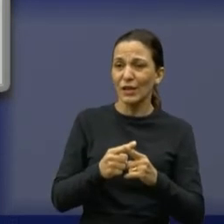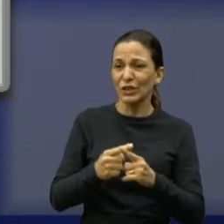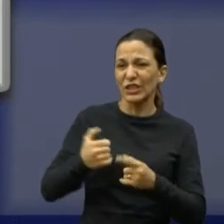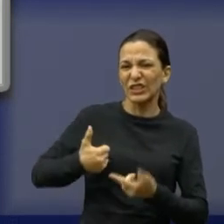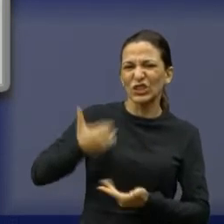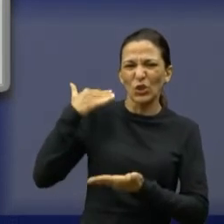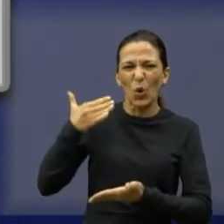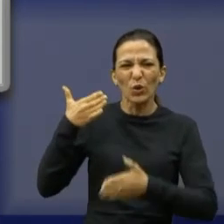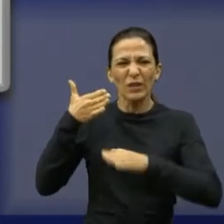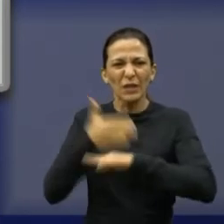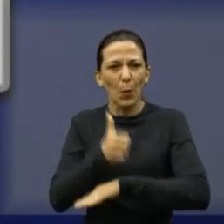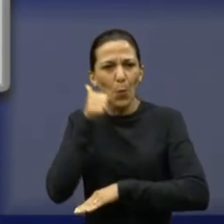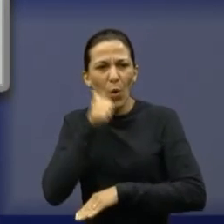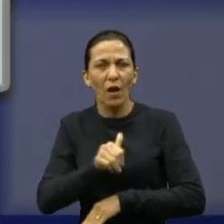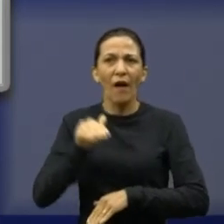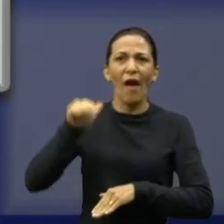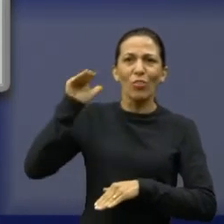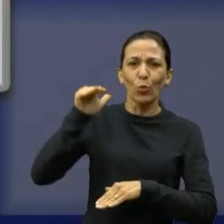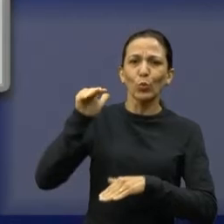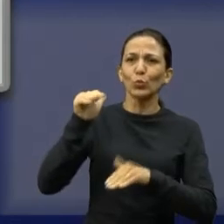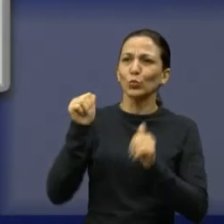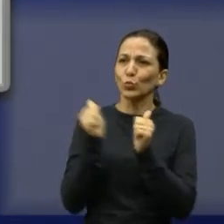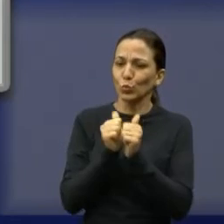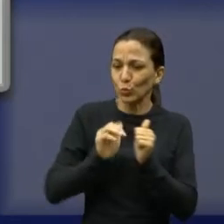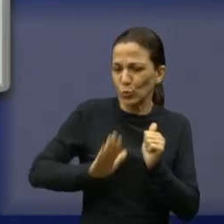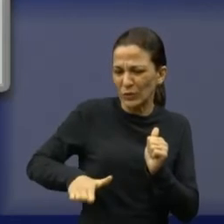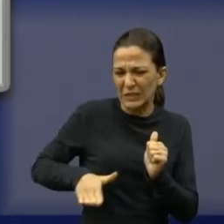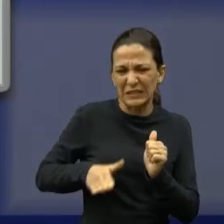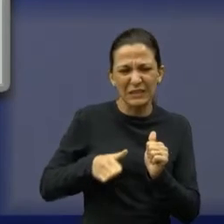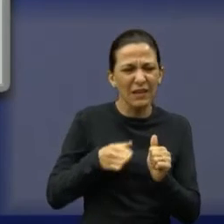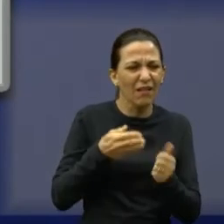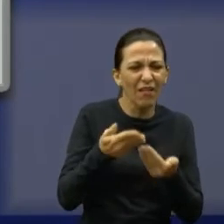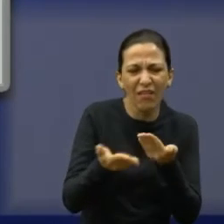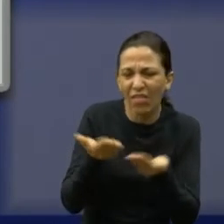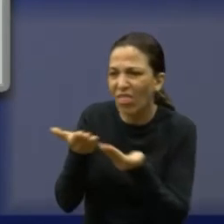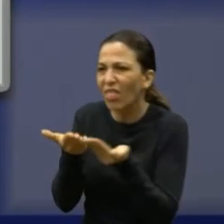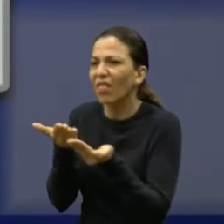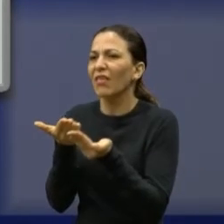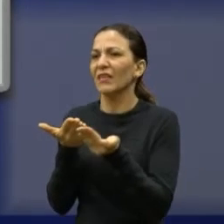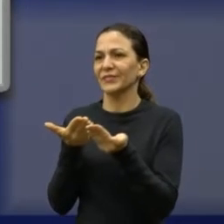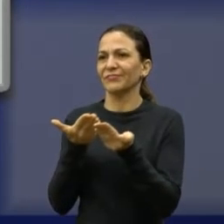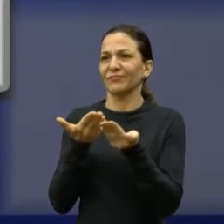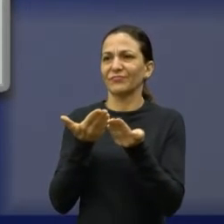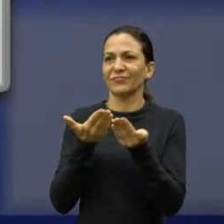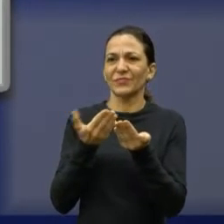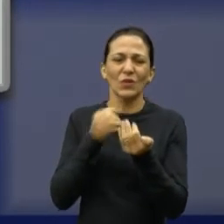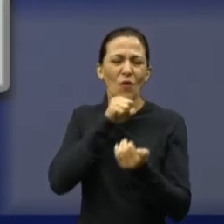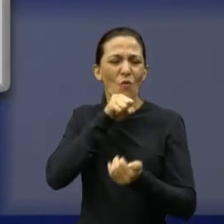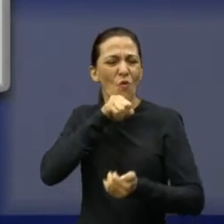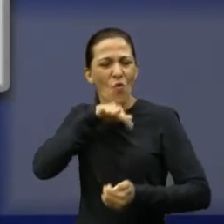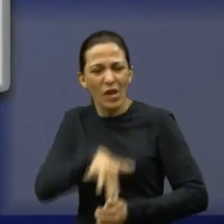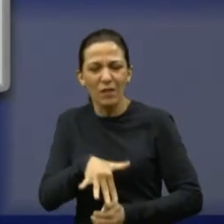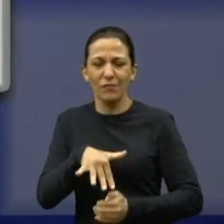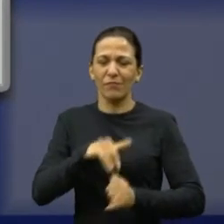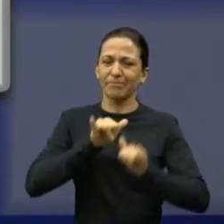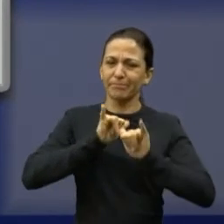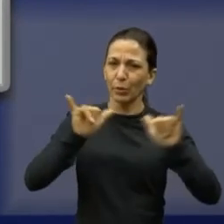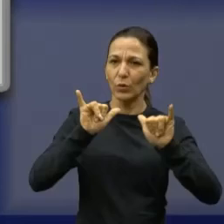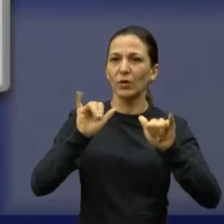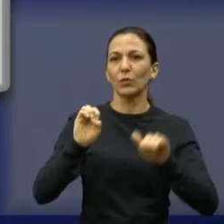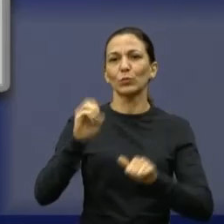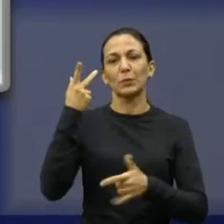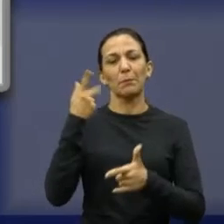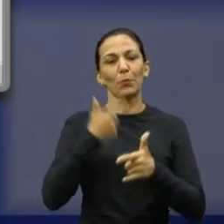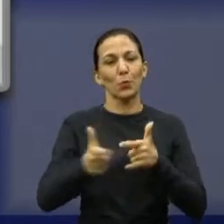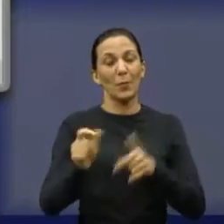idosos, mulheres e adultos, acompanhados de crianças. É basicamente uma tragédia anunciada. Gostaria de